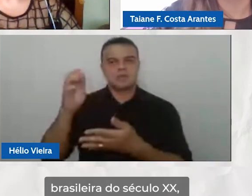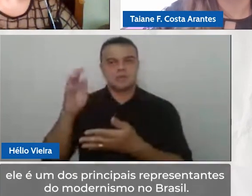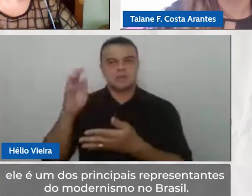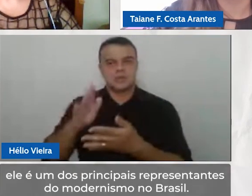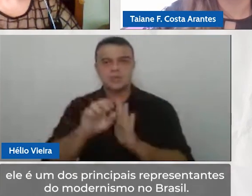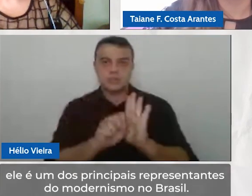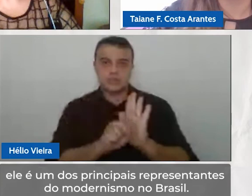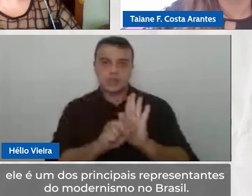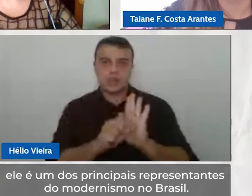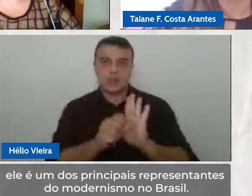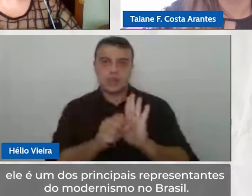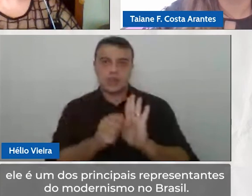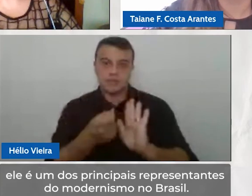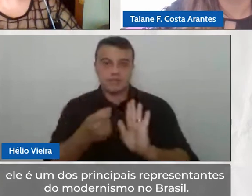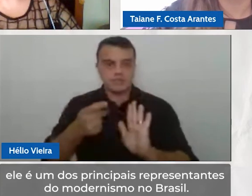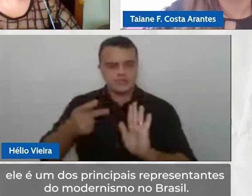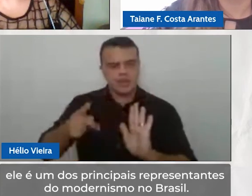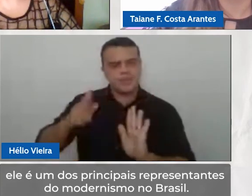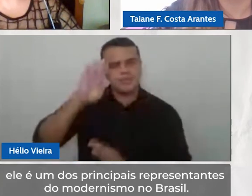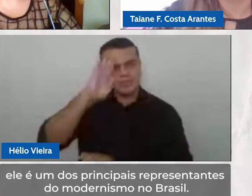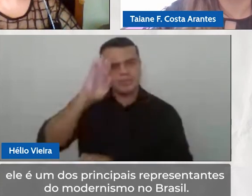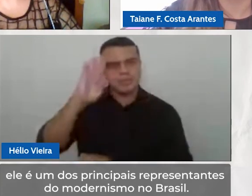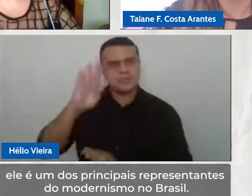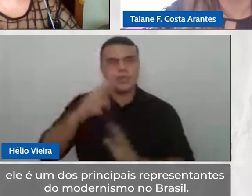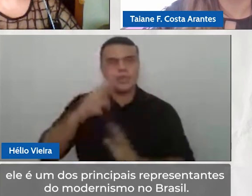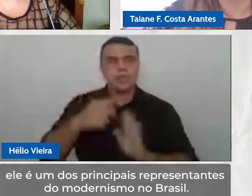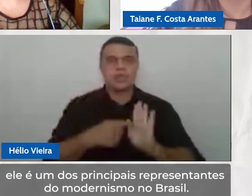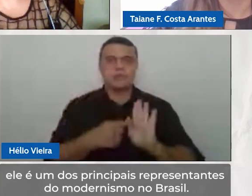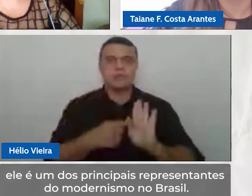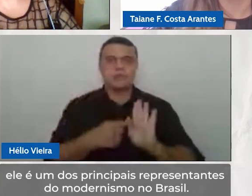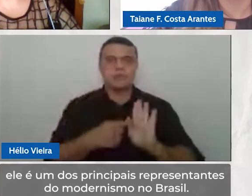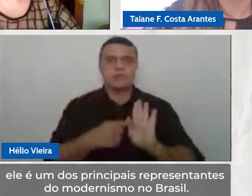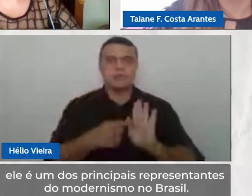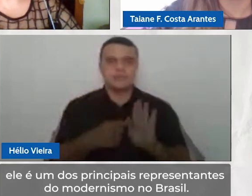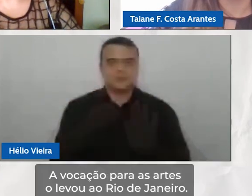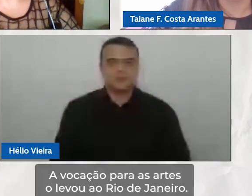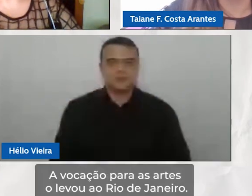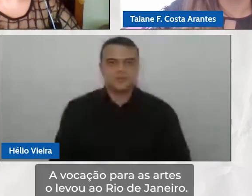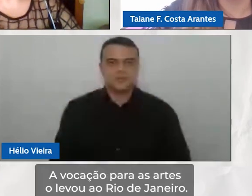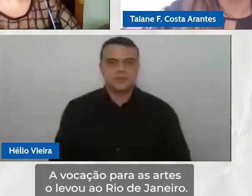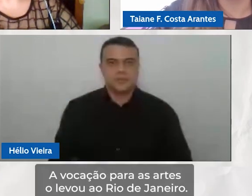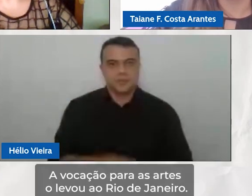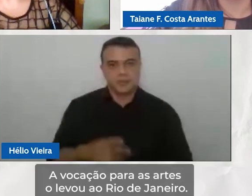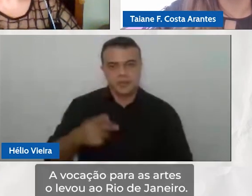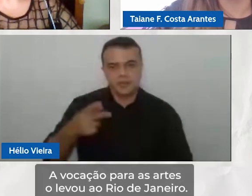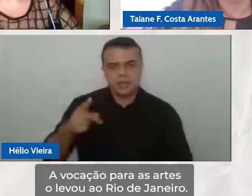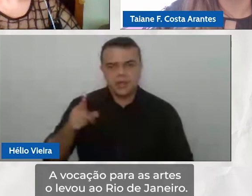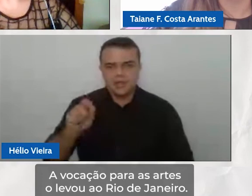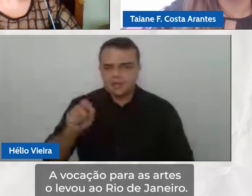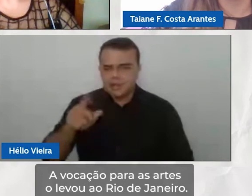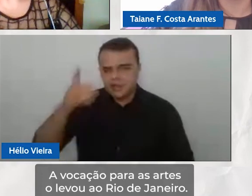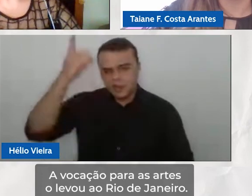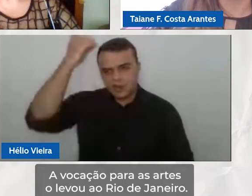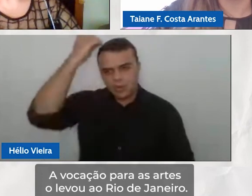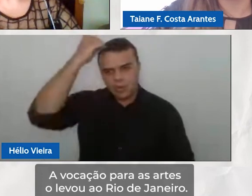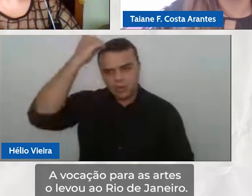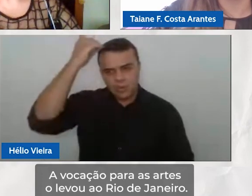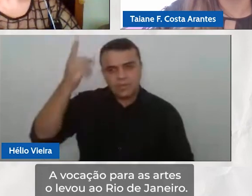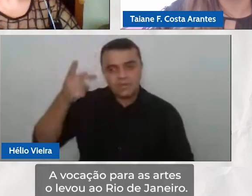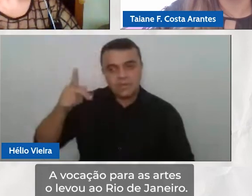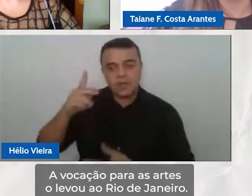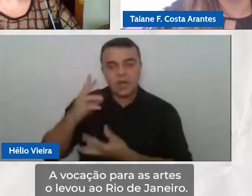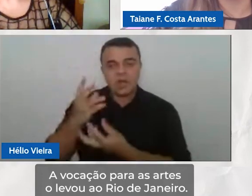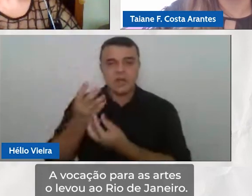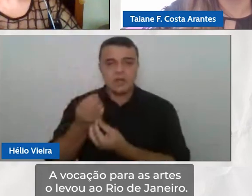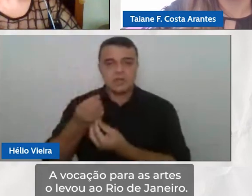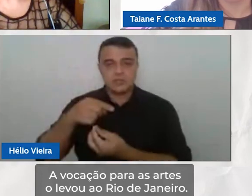XX, ele é um dos principais representantes do modernismo no Brasil. A vocação para as artes o levou ao